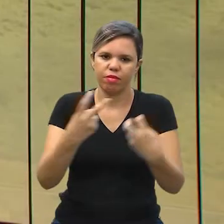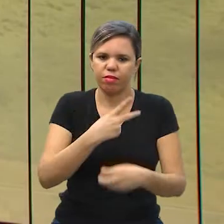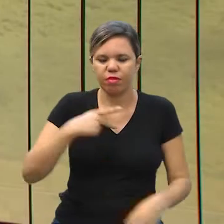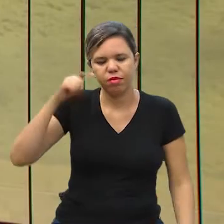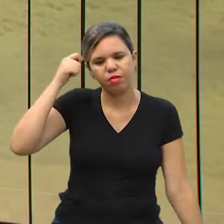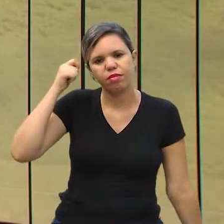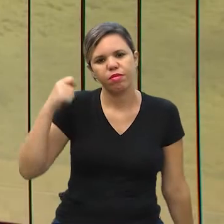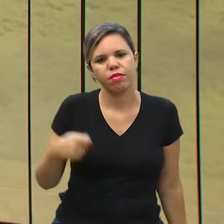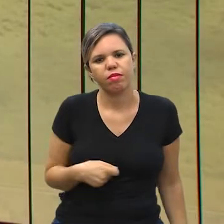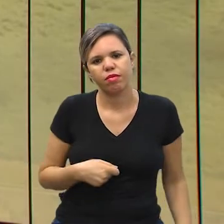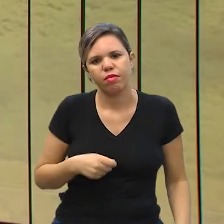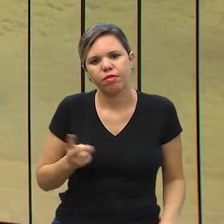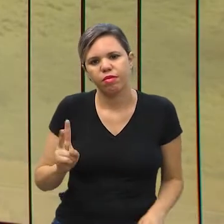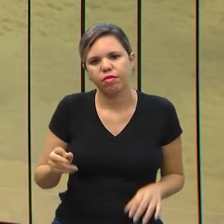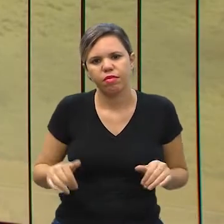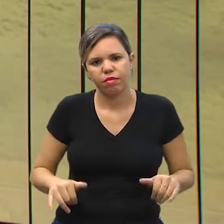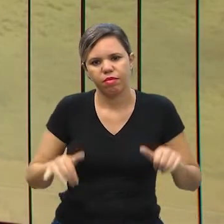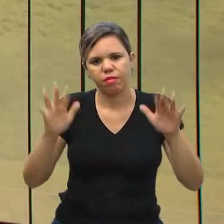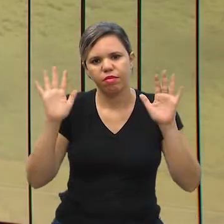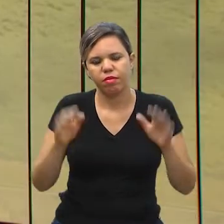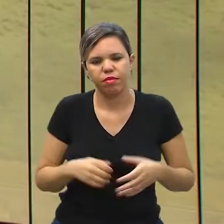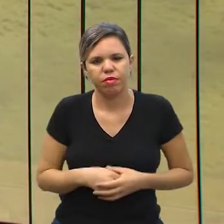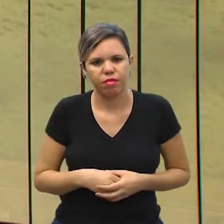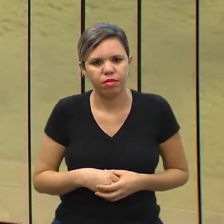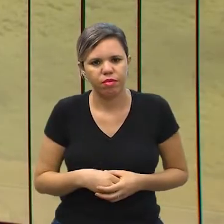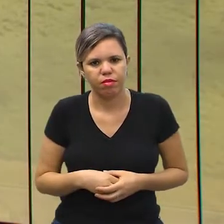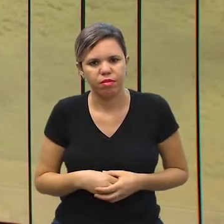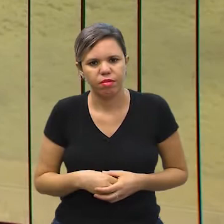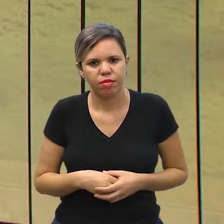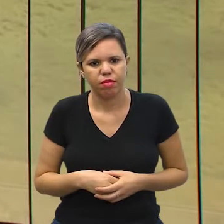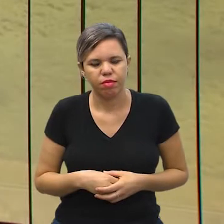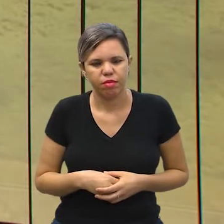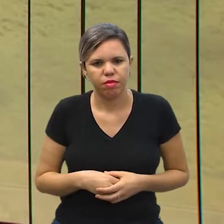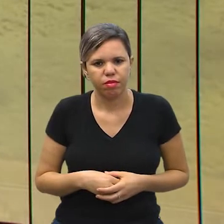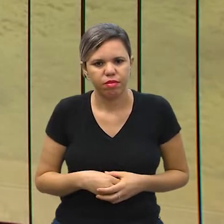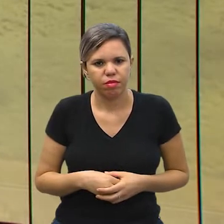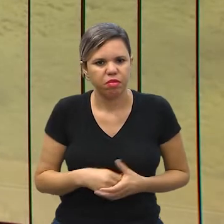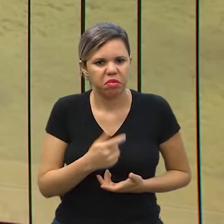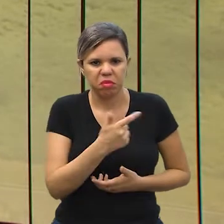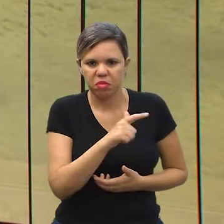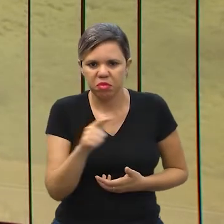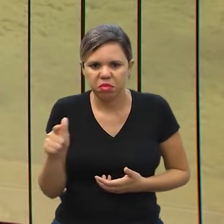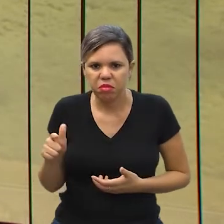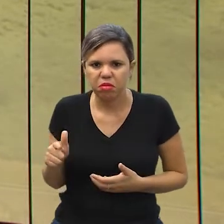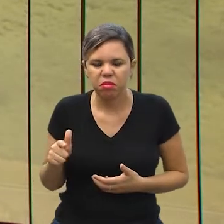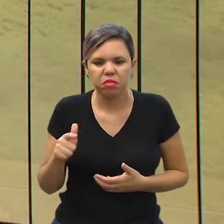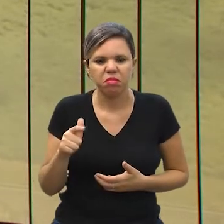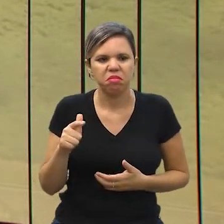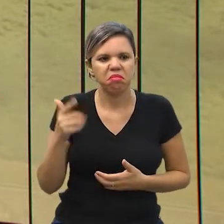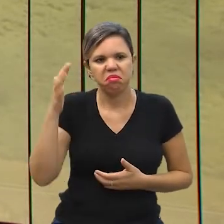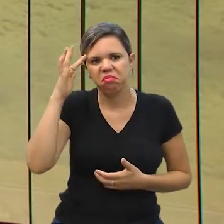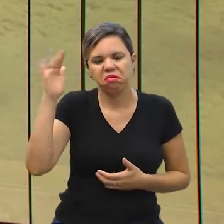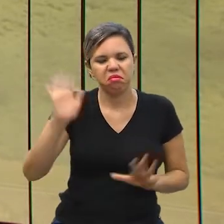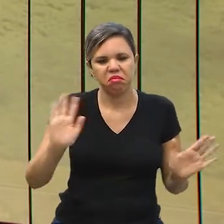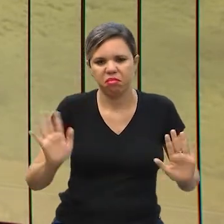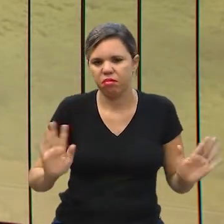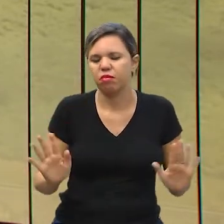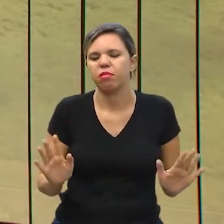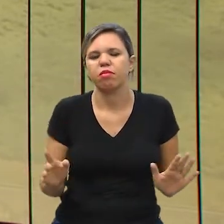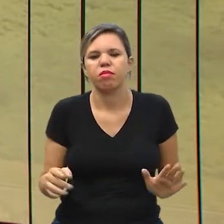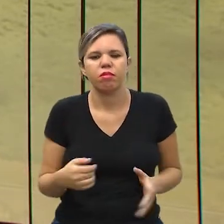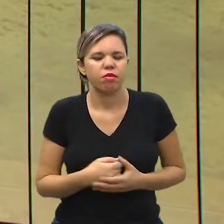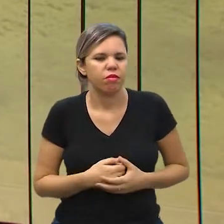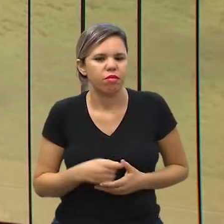estádio da Ponte Preta ele desde criança e não tinha ano que a ilusão não